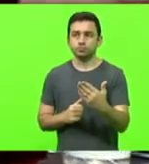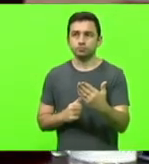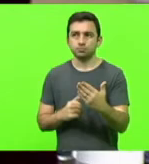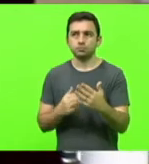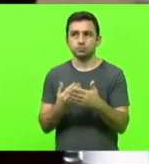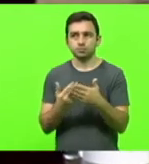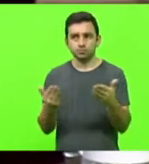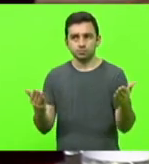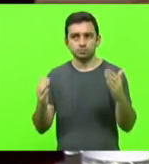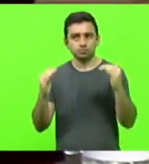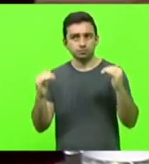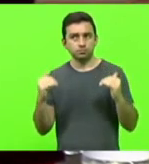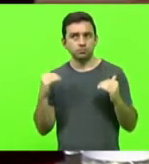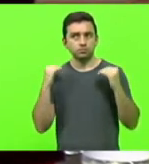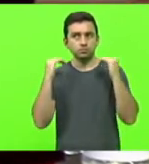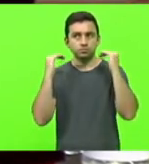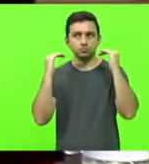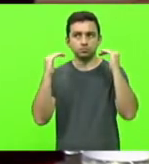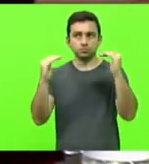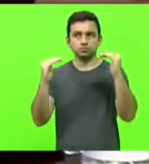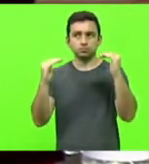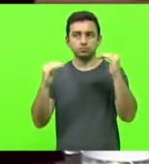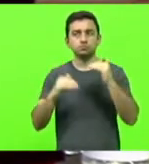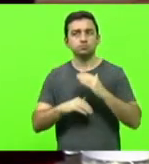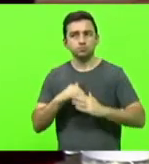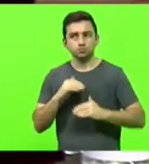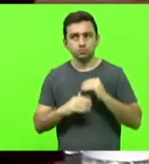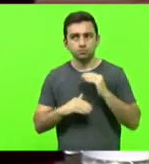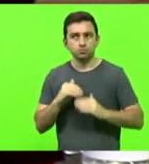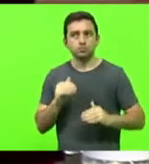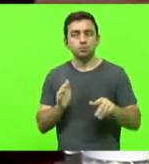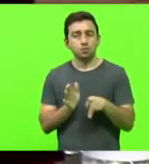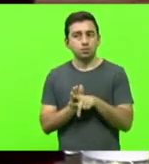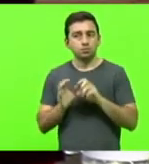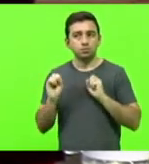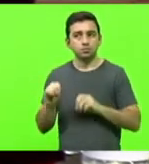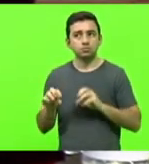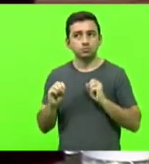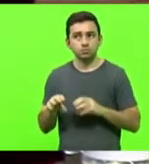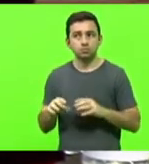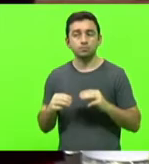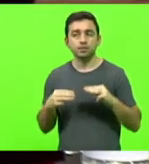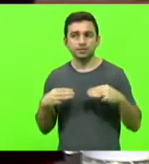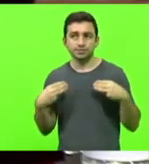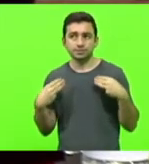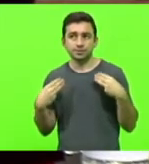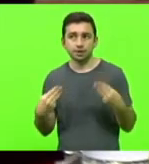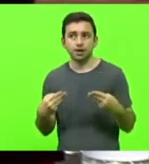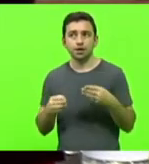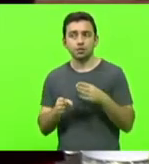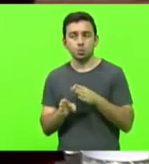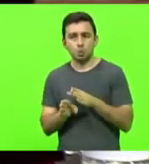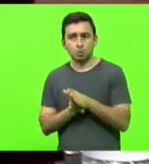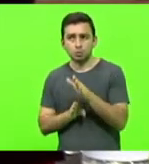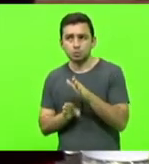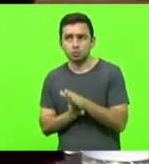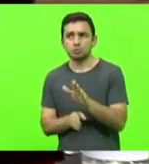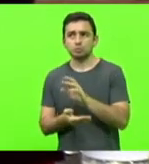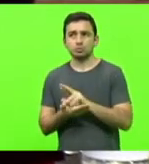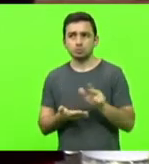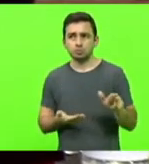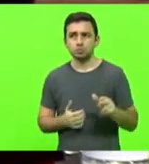nossas autoridades competentes no ramo da educação, ou seja, o Ministério, conselhos, para